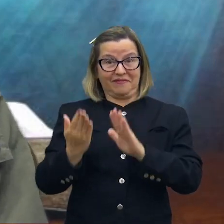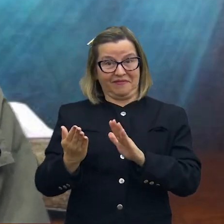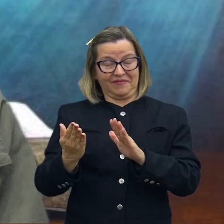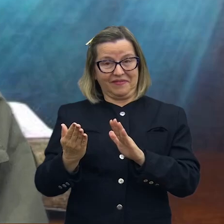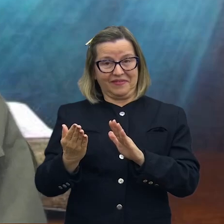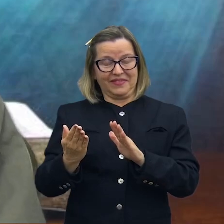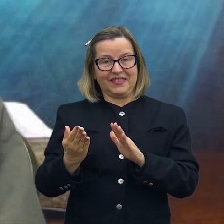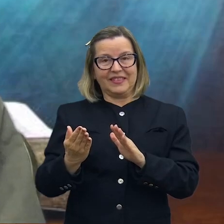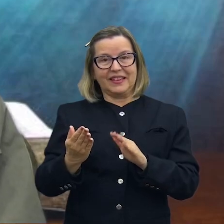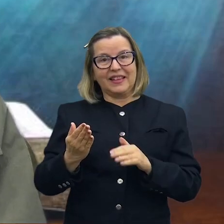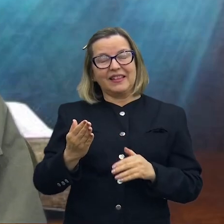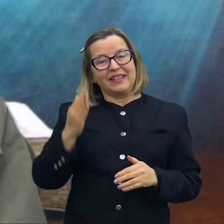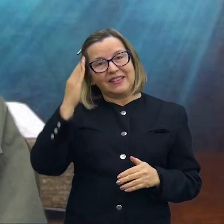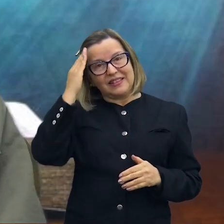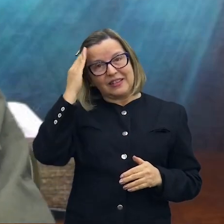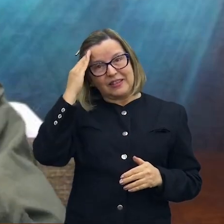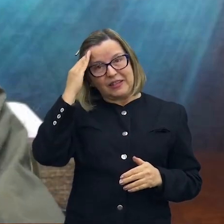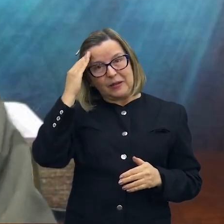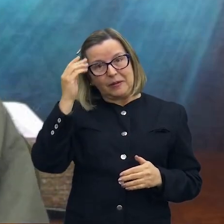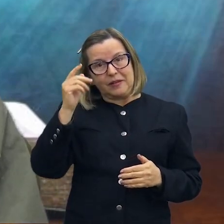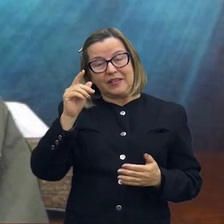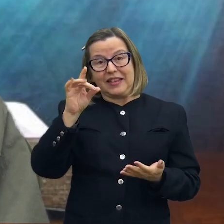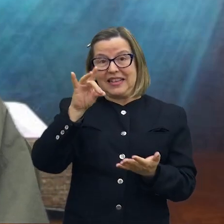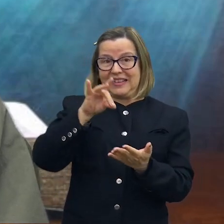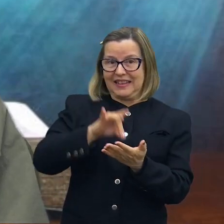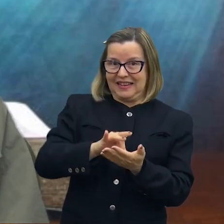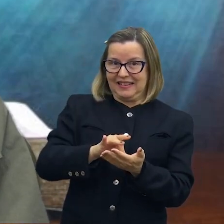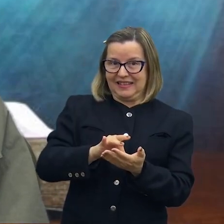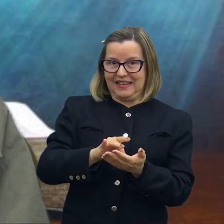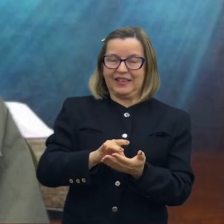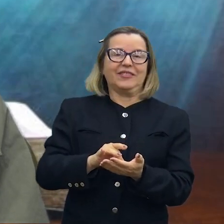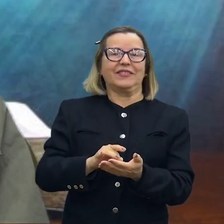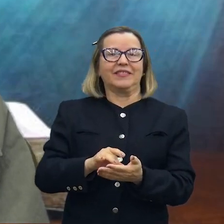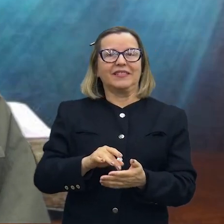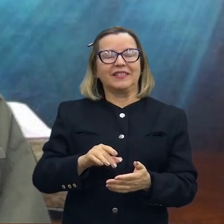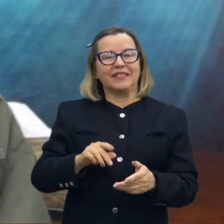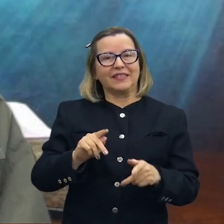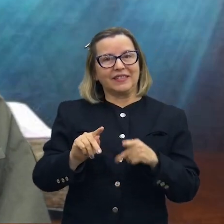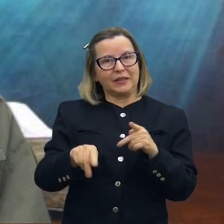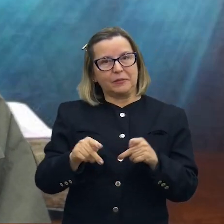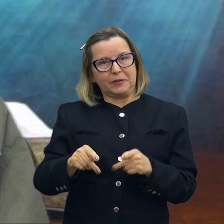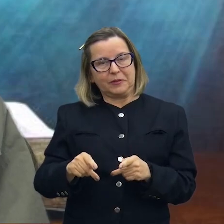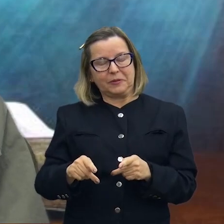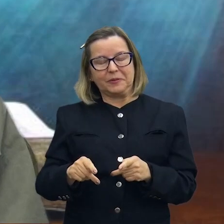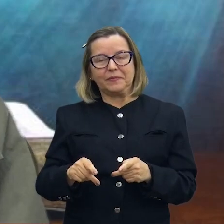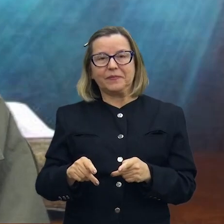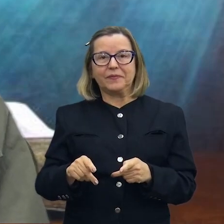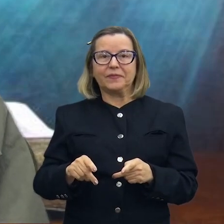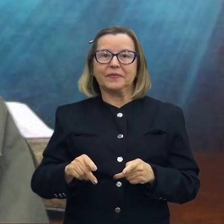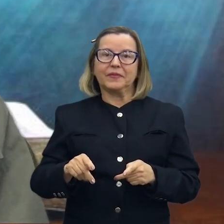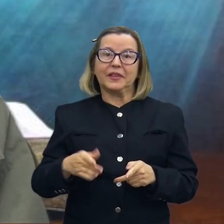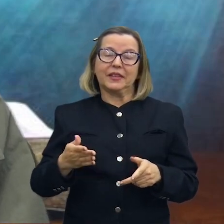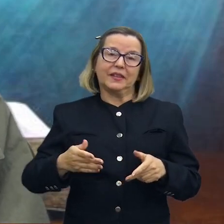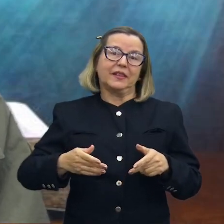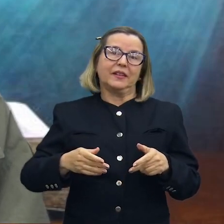dentro da realidade da pessoa. E essa realidade que nós vamos tentar, nesse tempo